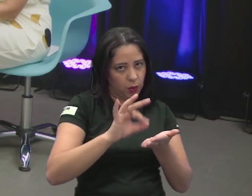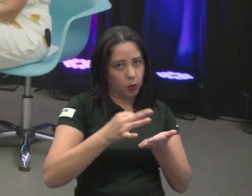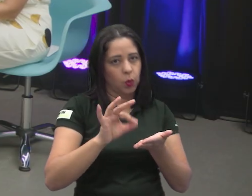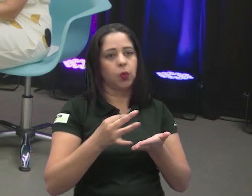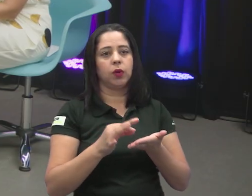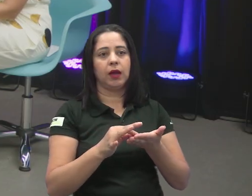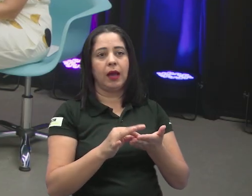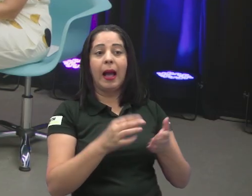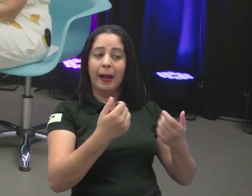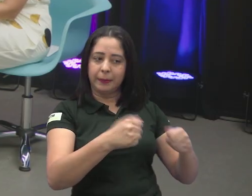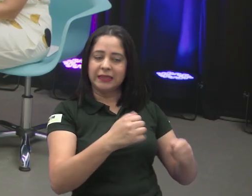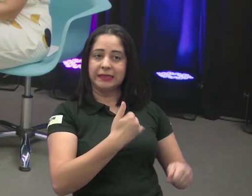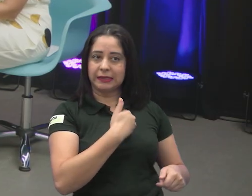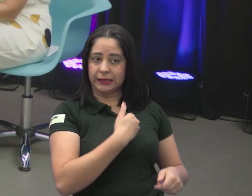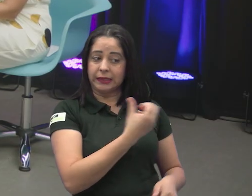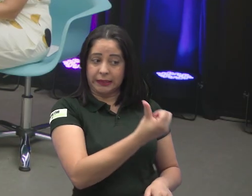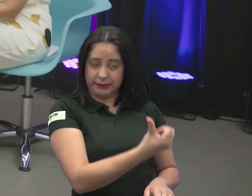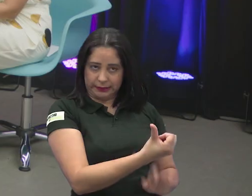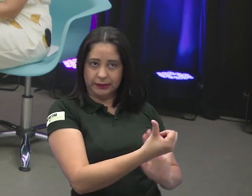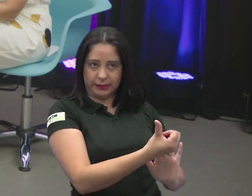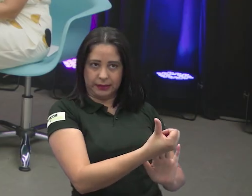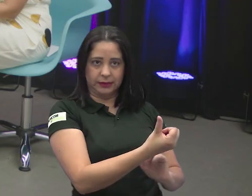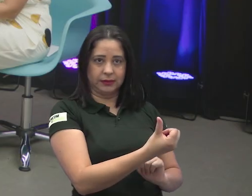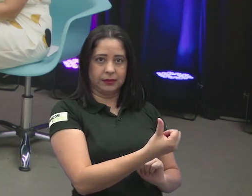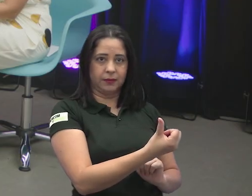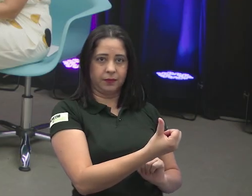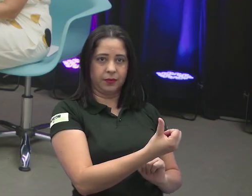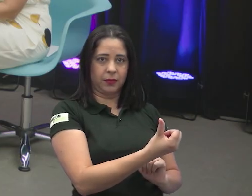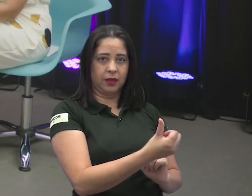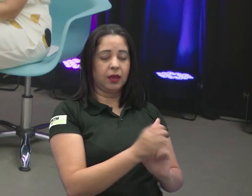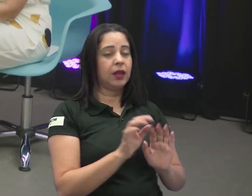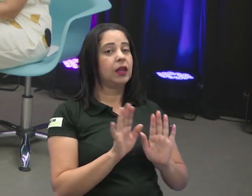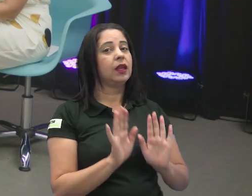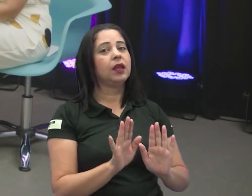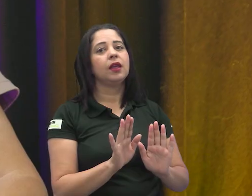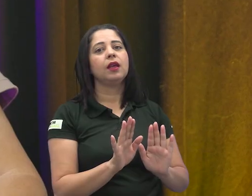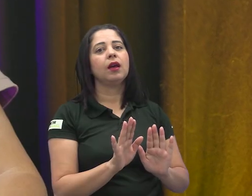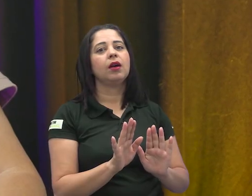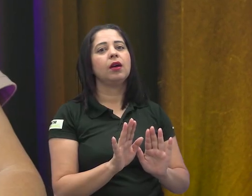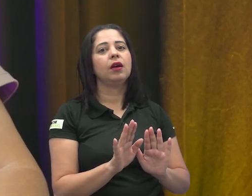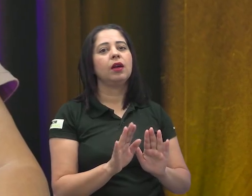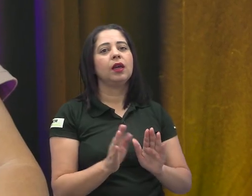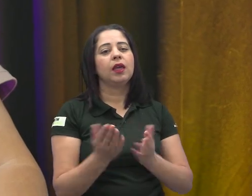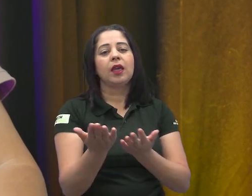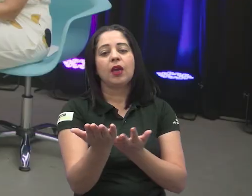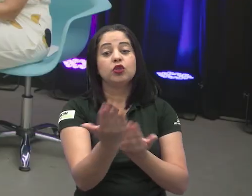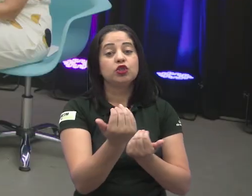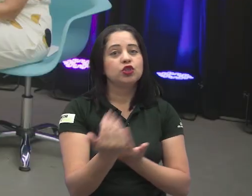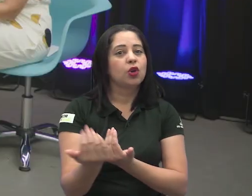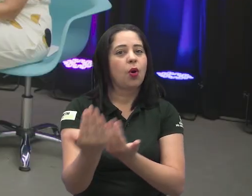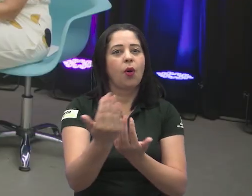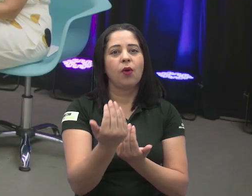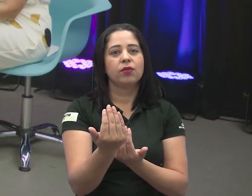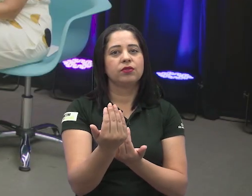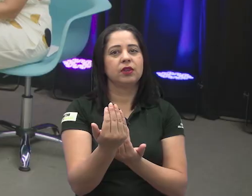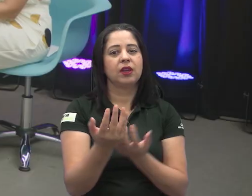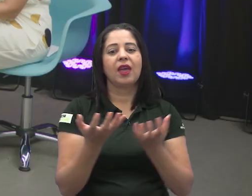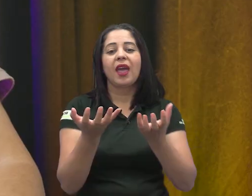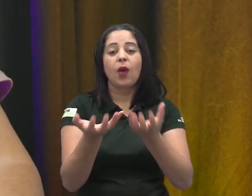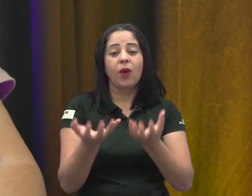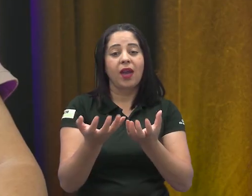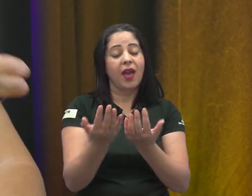é um pouquinho mais, acho que a partir dos 16 anos, né? E então para a juventude e para que